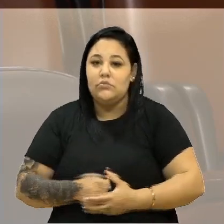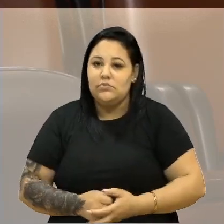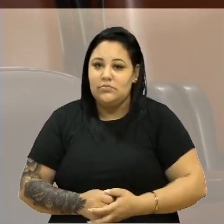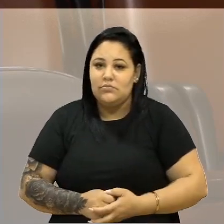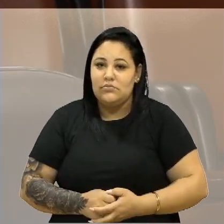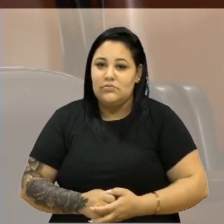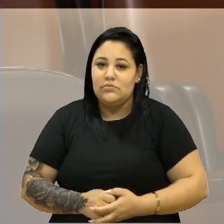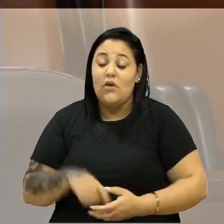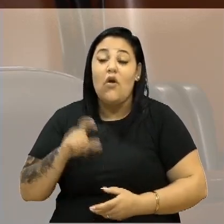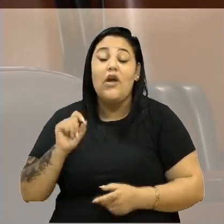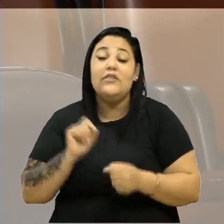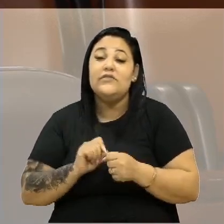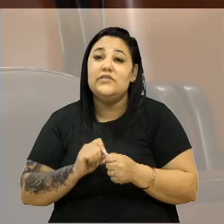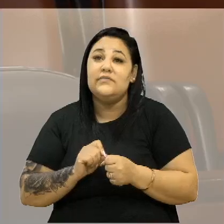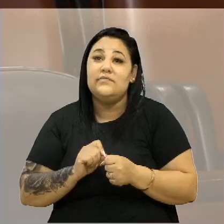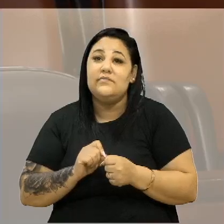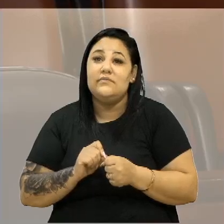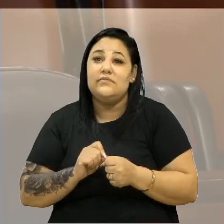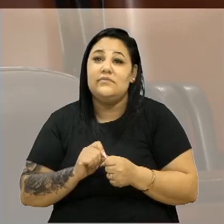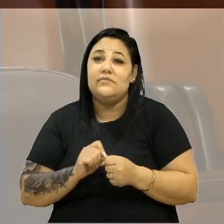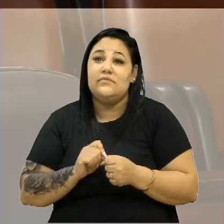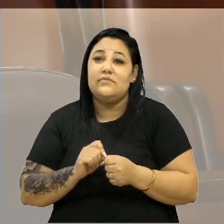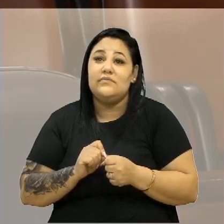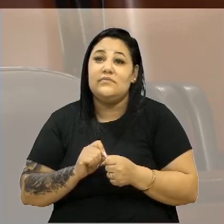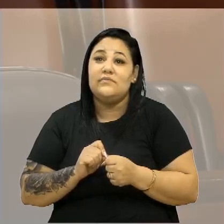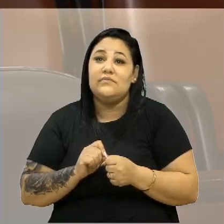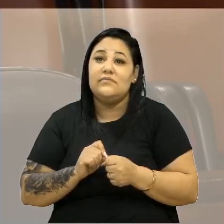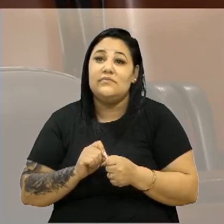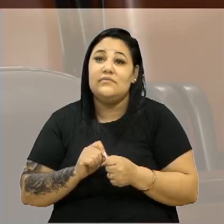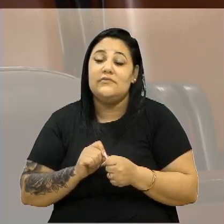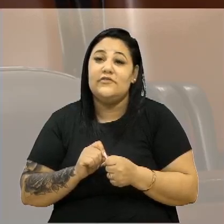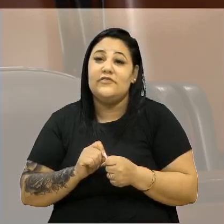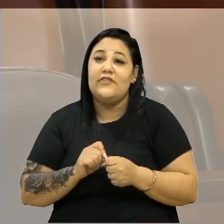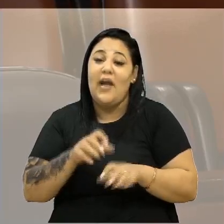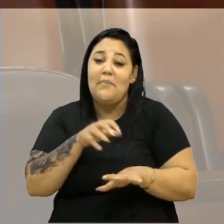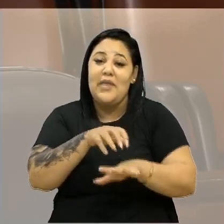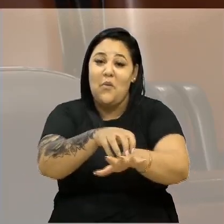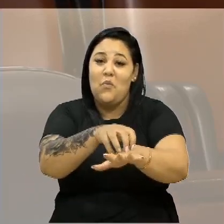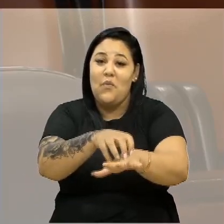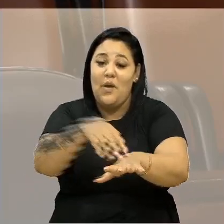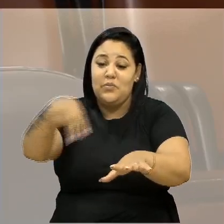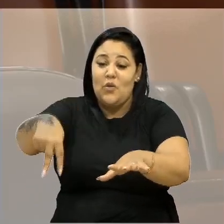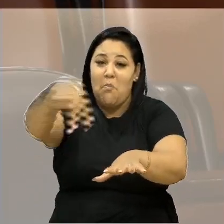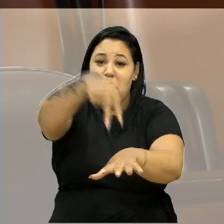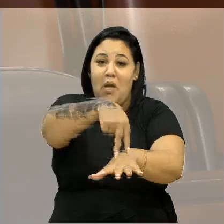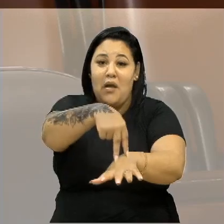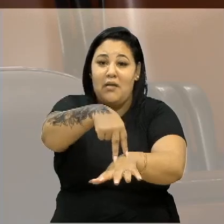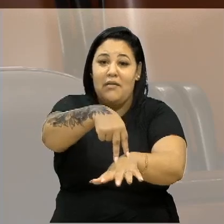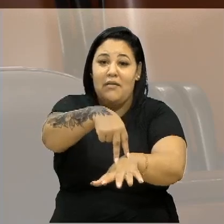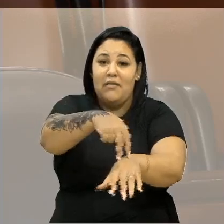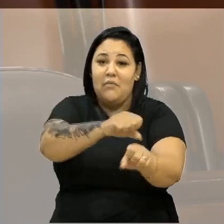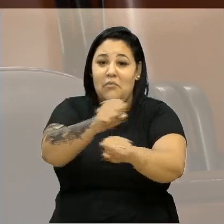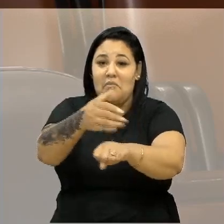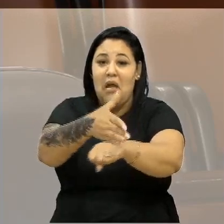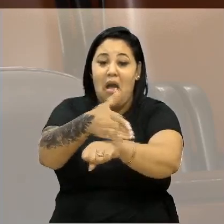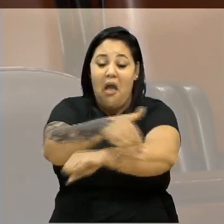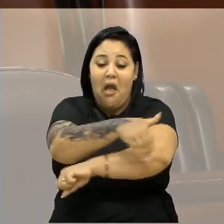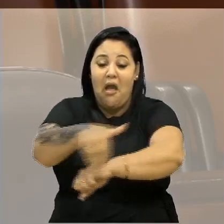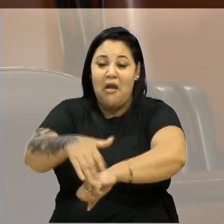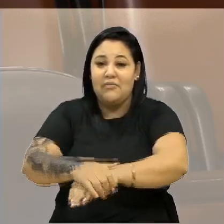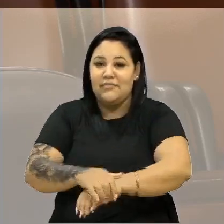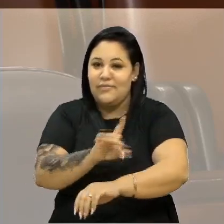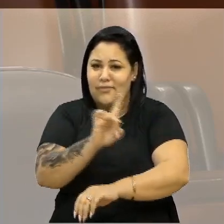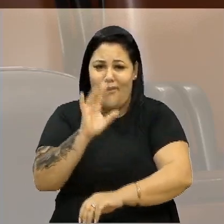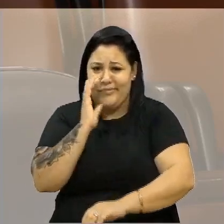eles fizeram? Botaram um caminhão, as pessoas ficaram em cima de um caminhão para poder frequentar a rua. Isso não aconteceu lá na Coreia